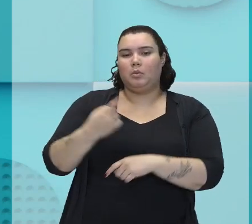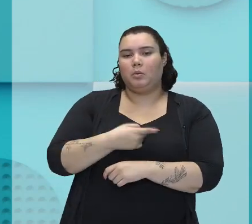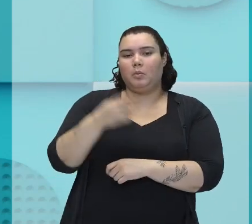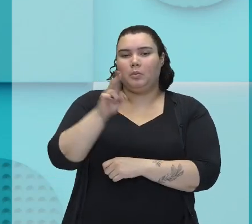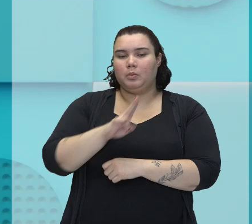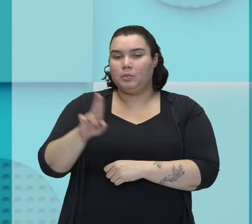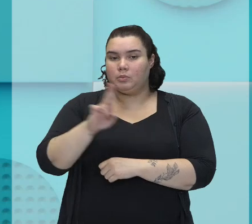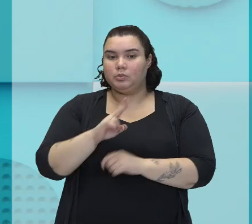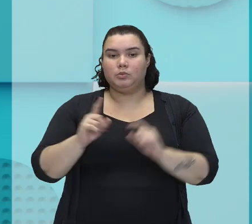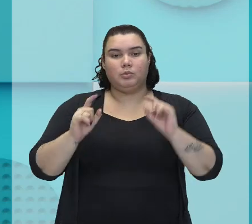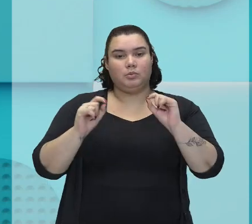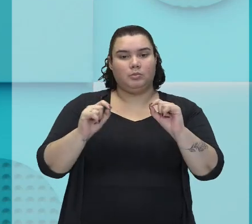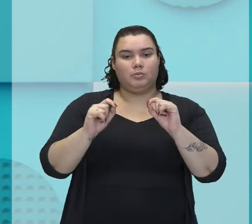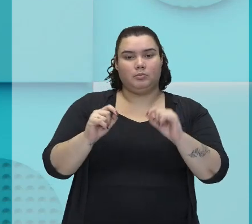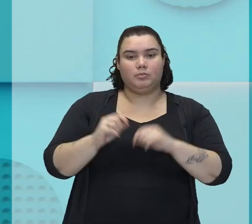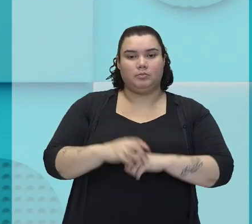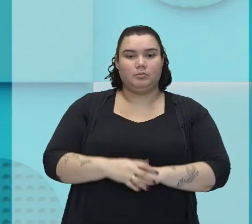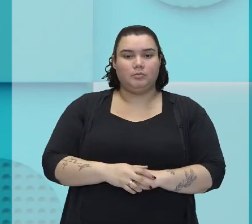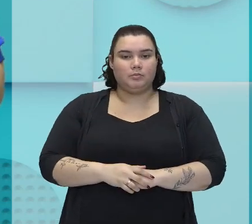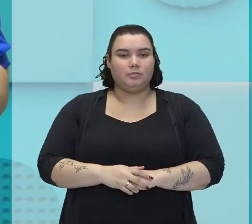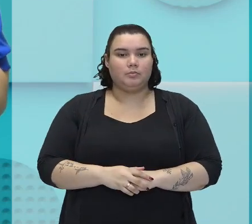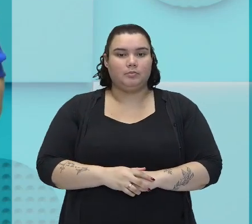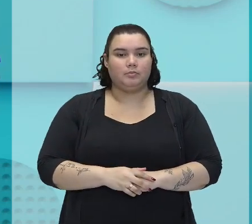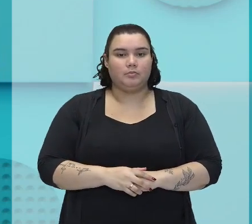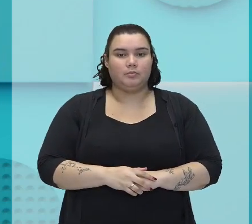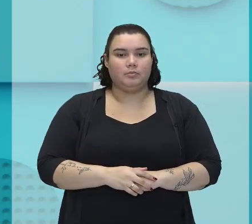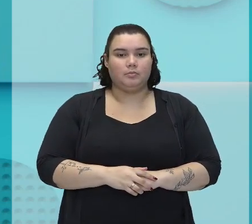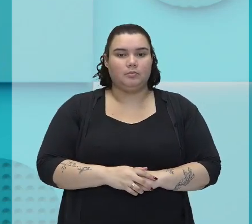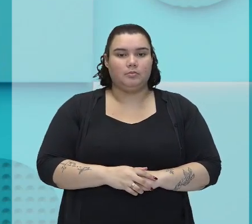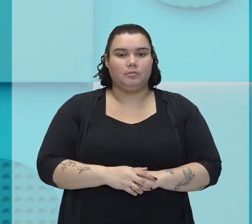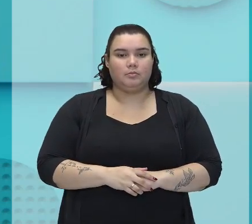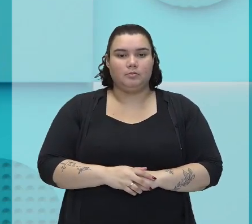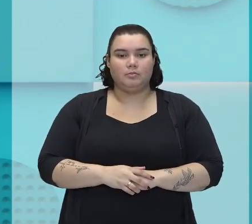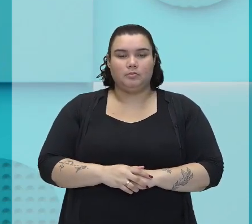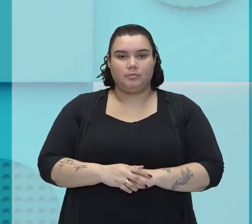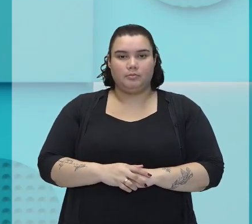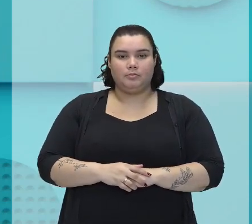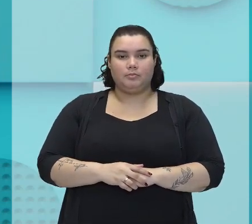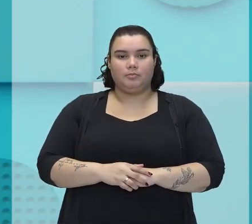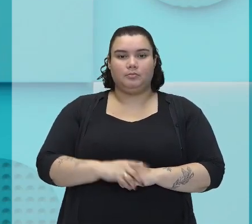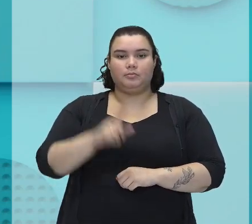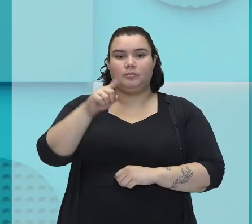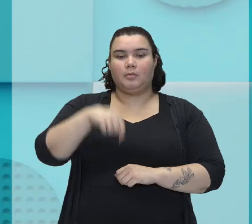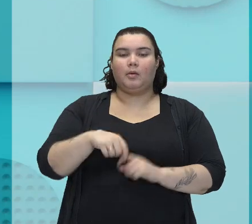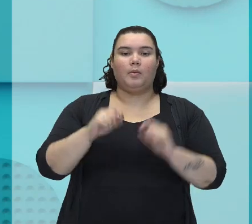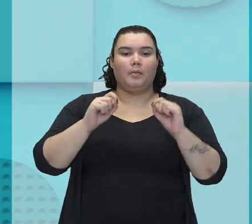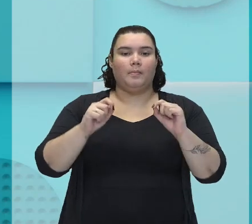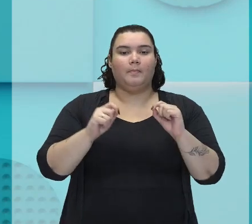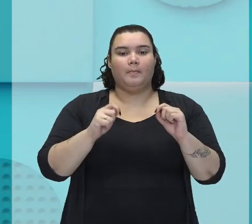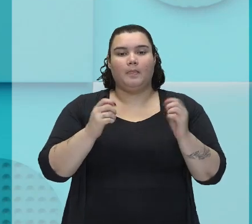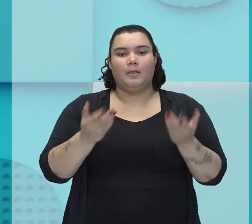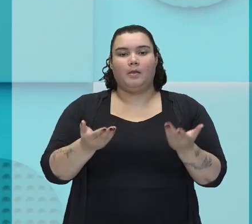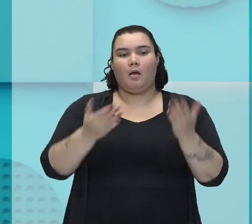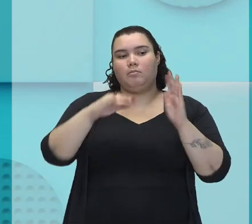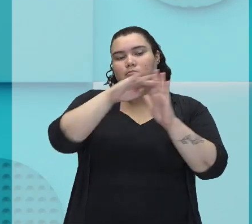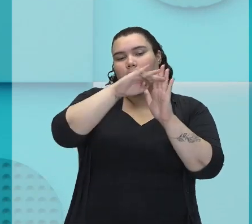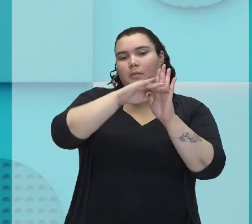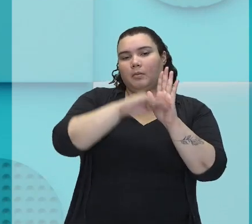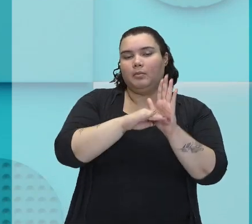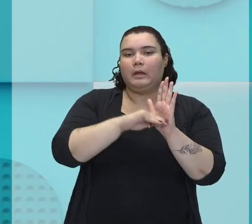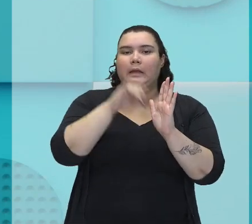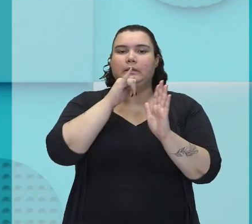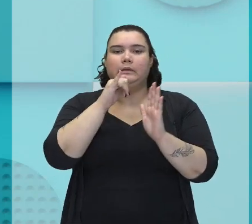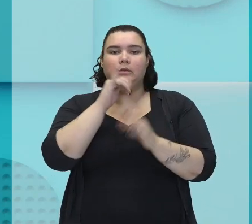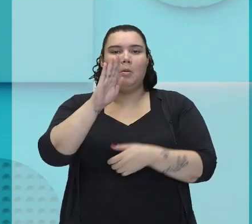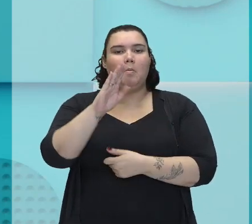do nosso cotidiano, é justamente o da receita de fazer bolo,